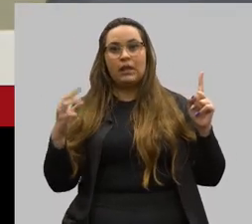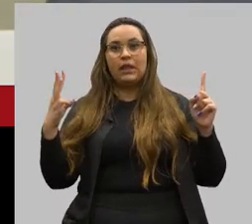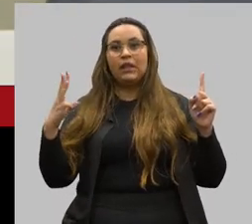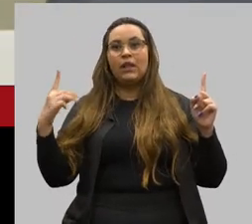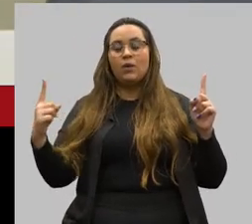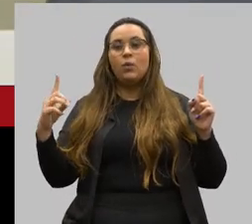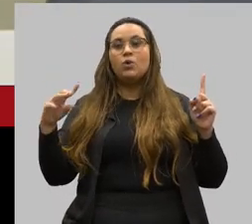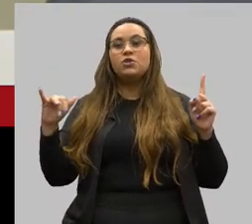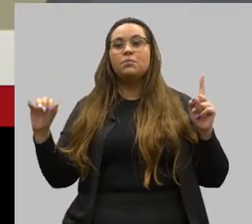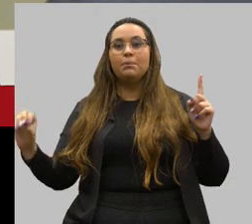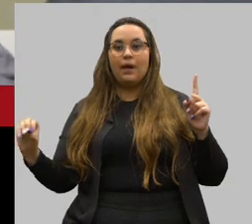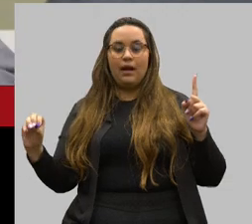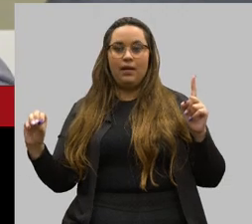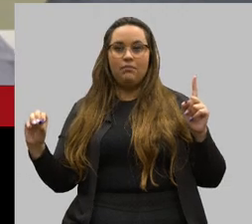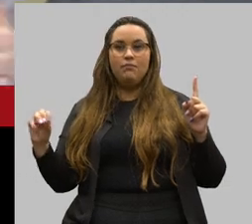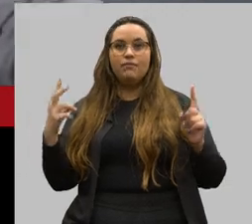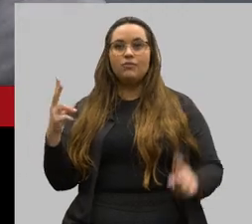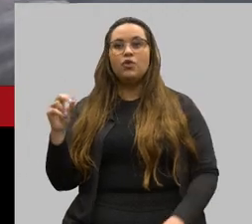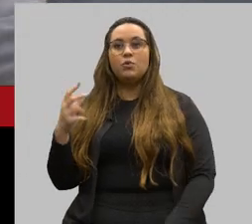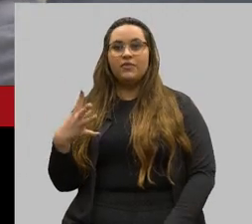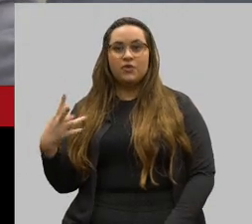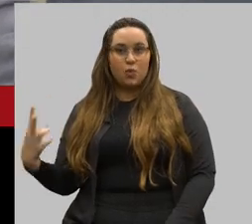Maio de